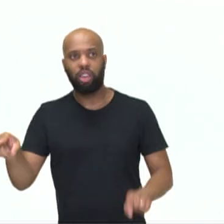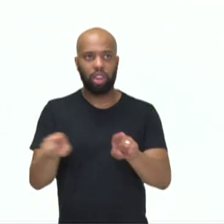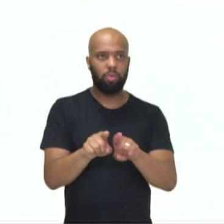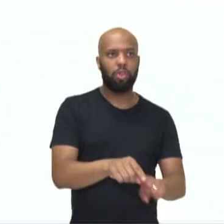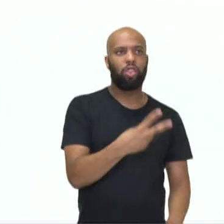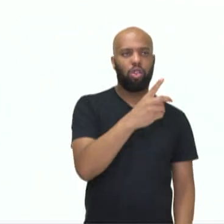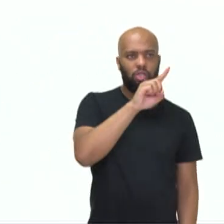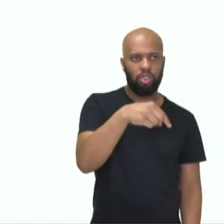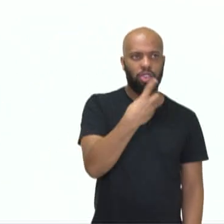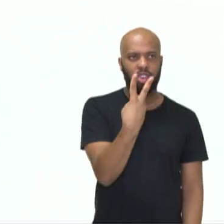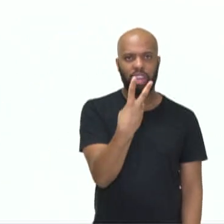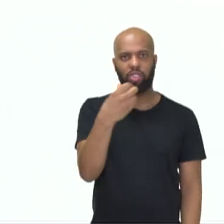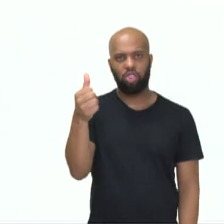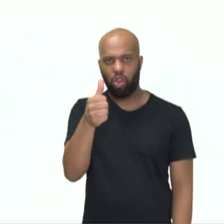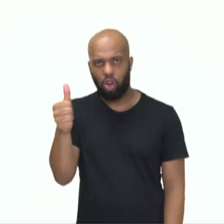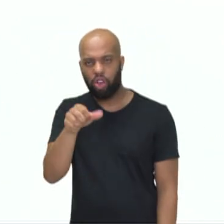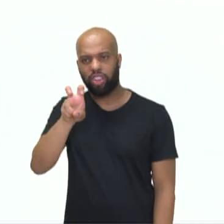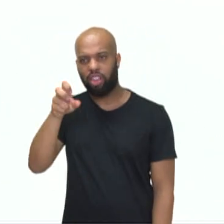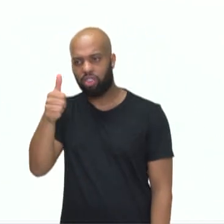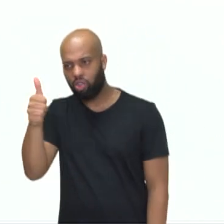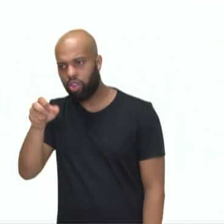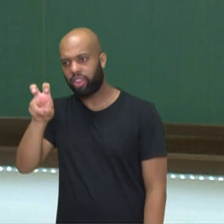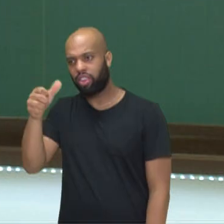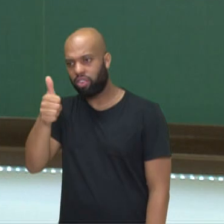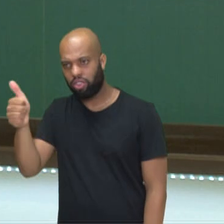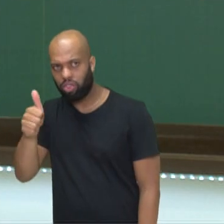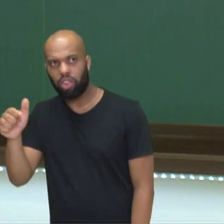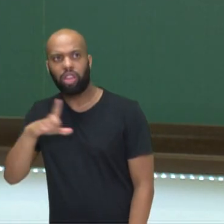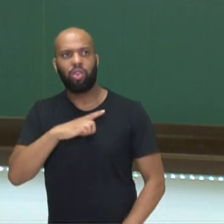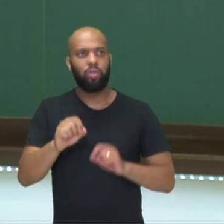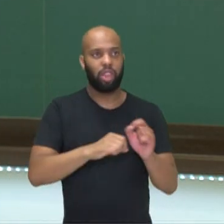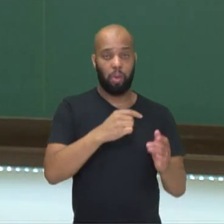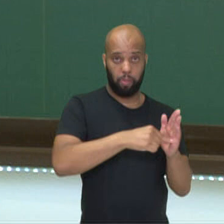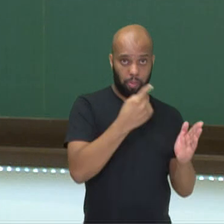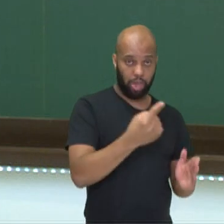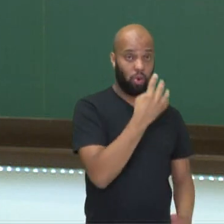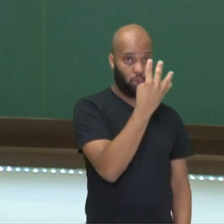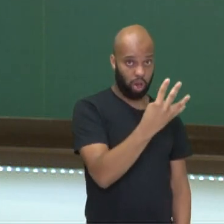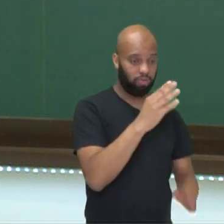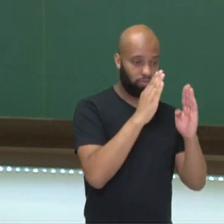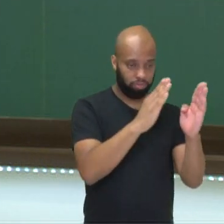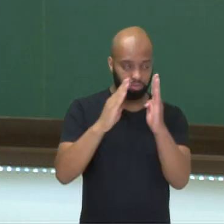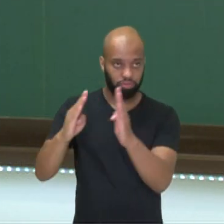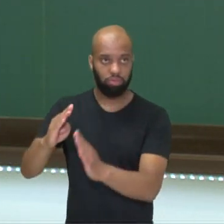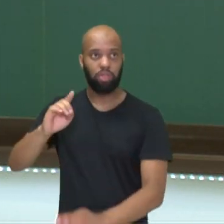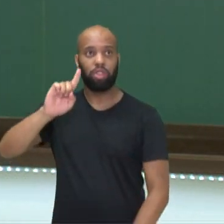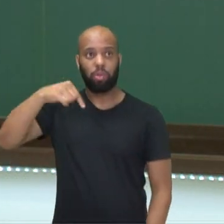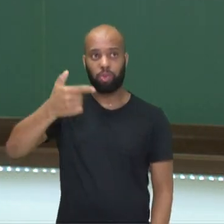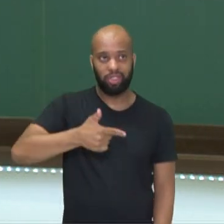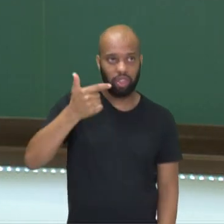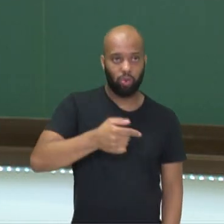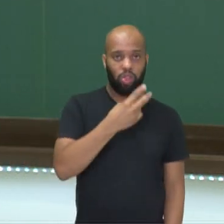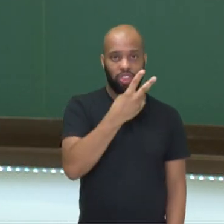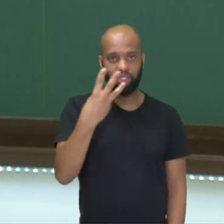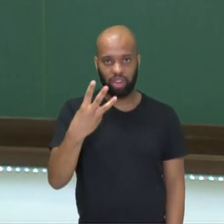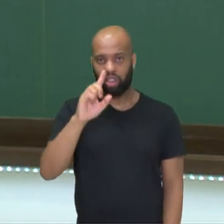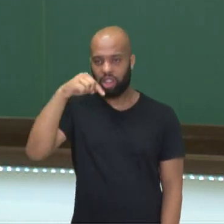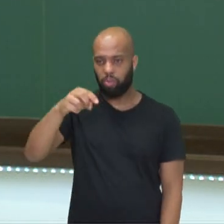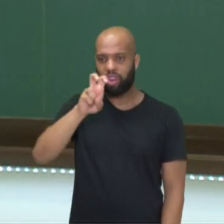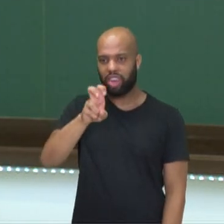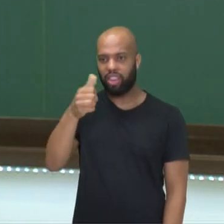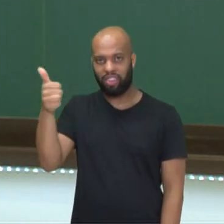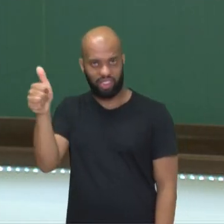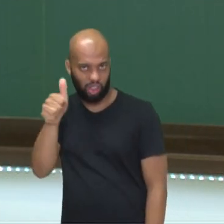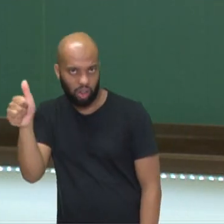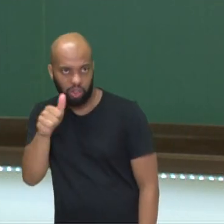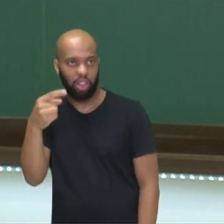2,511,511. No primeiro caso, o período é 4. No segundo caso, o período é 23. No terceiro caso, o período é 511.